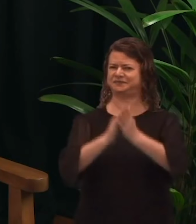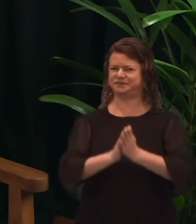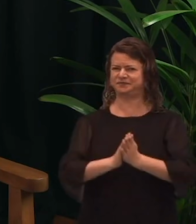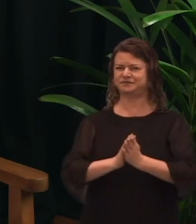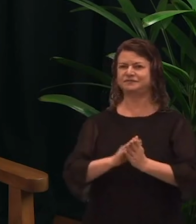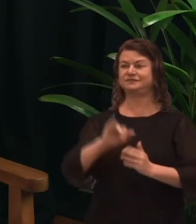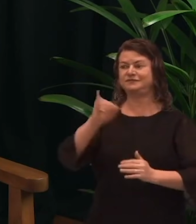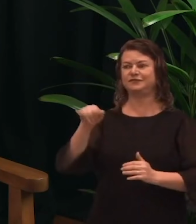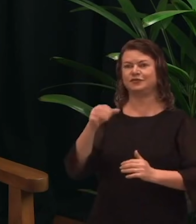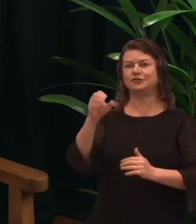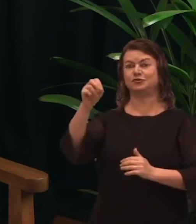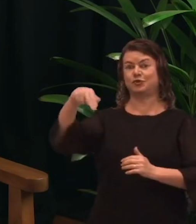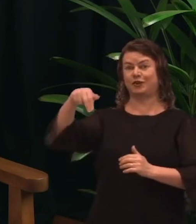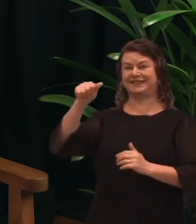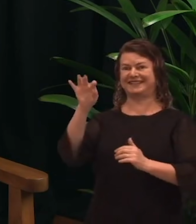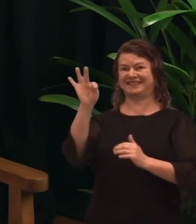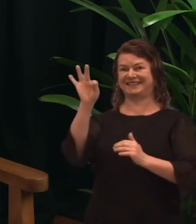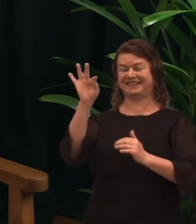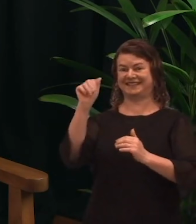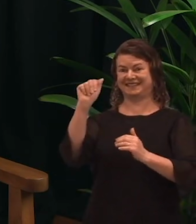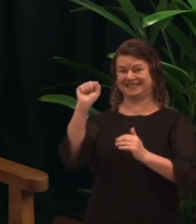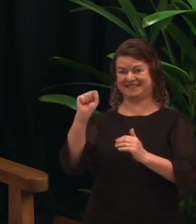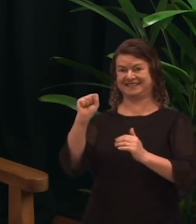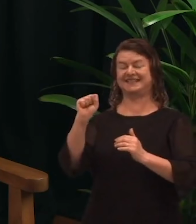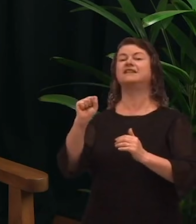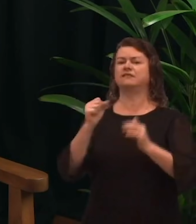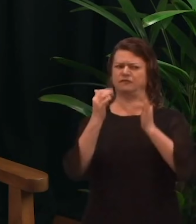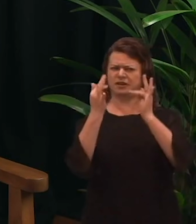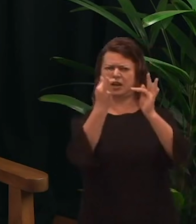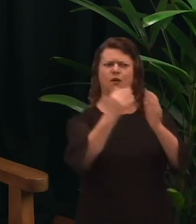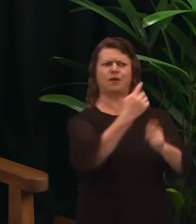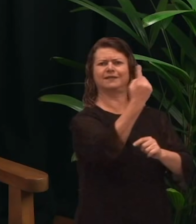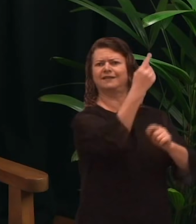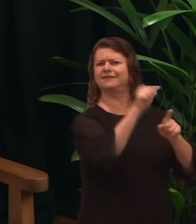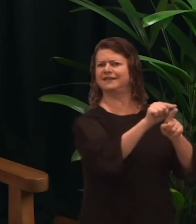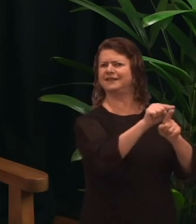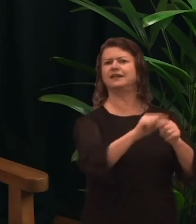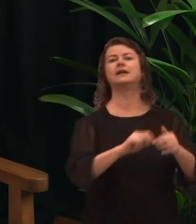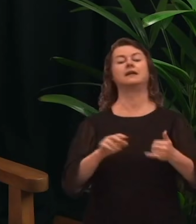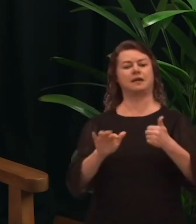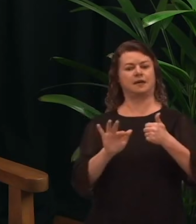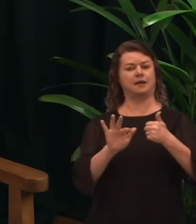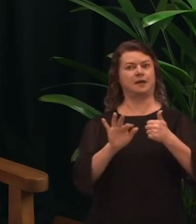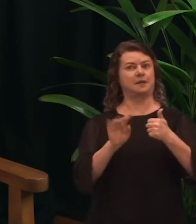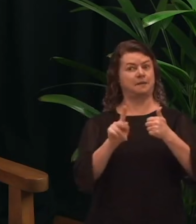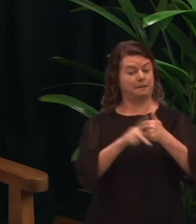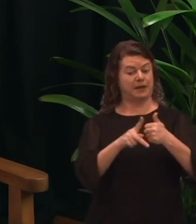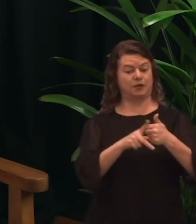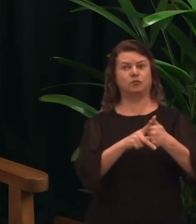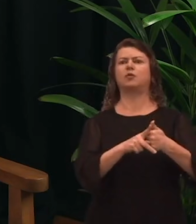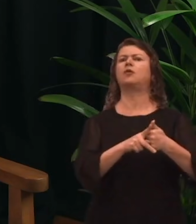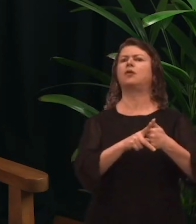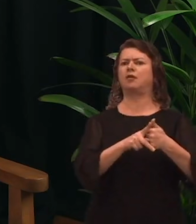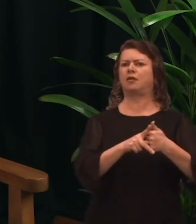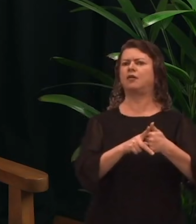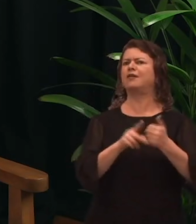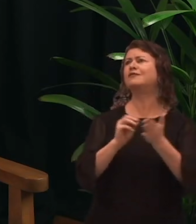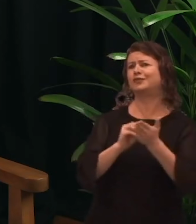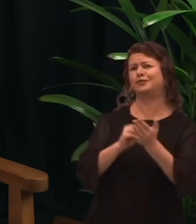muito fiel a Davi. Pedro era fiel a Cristo, mas por um momento deixou de ser fiel. Nós temos